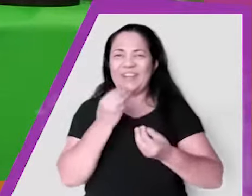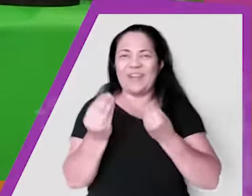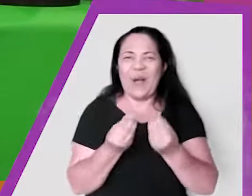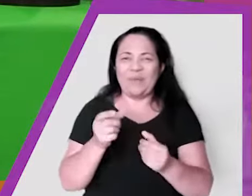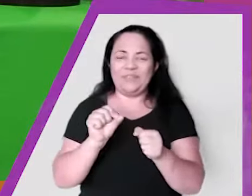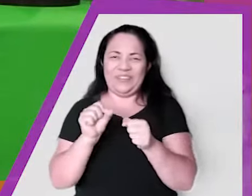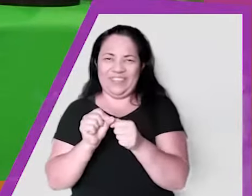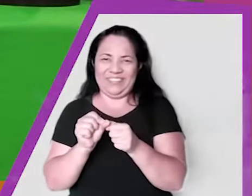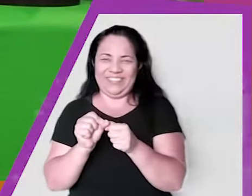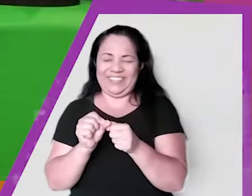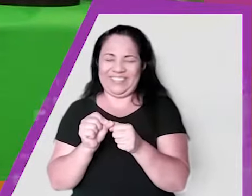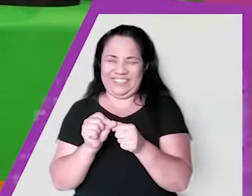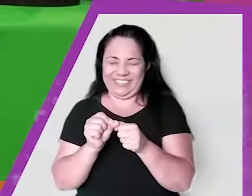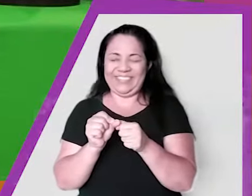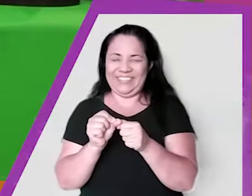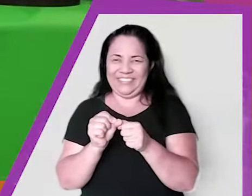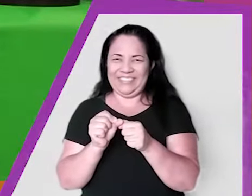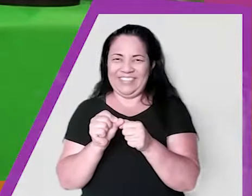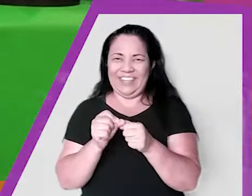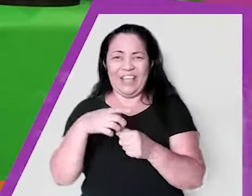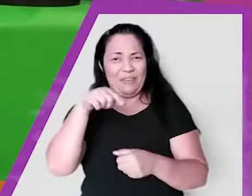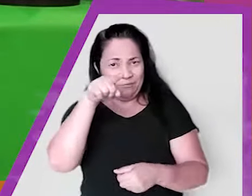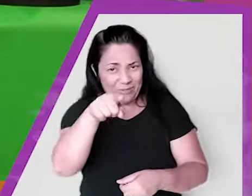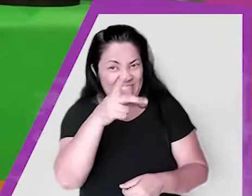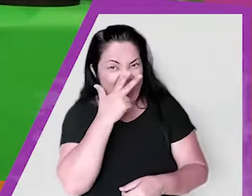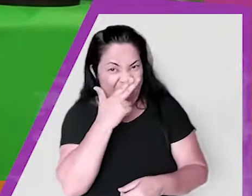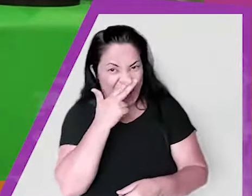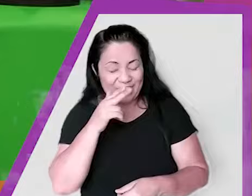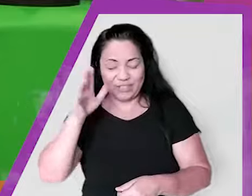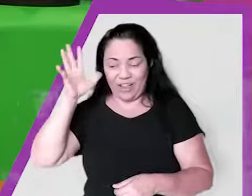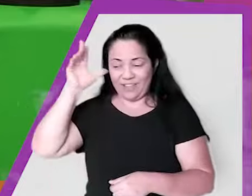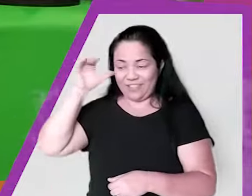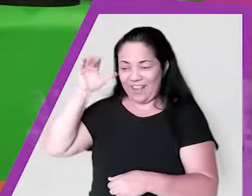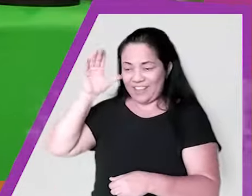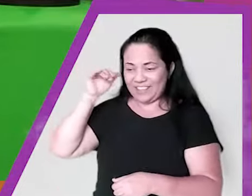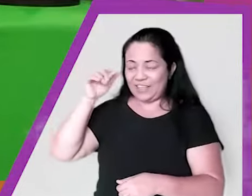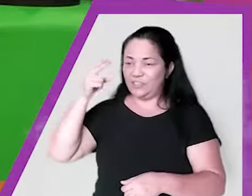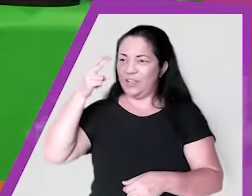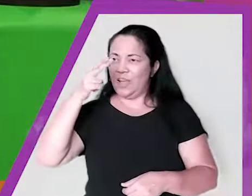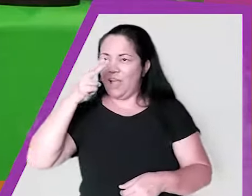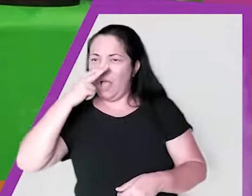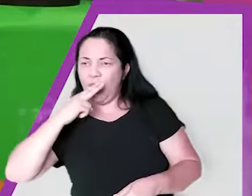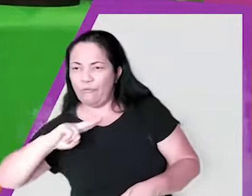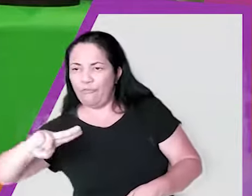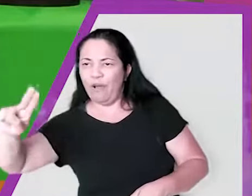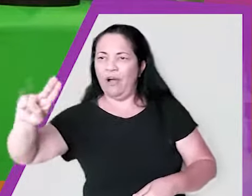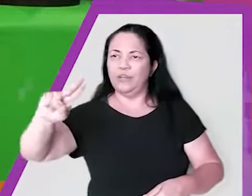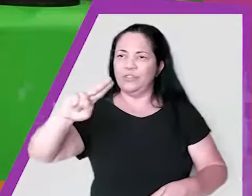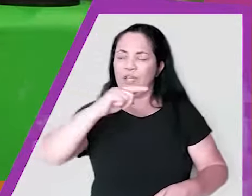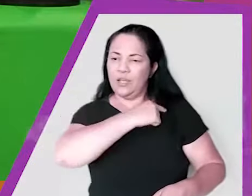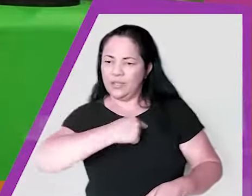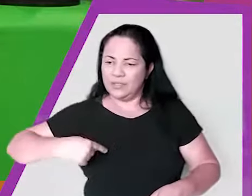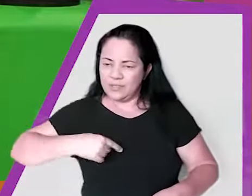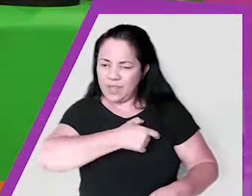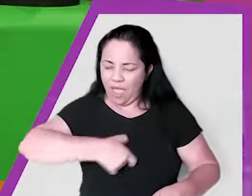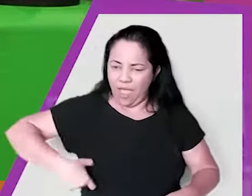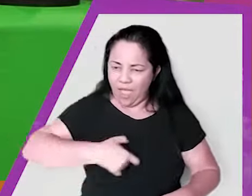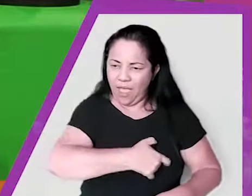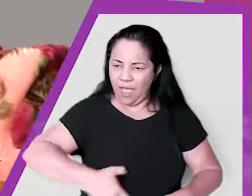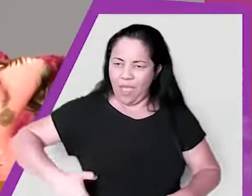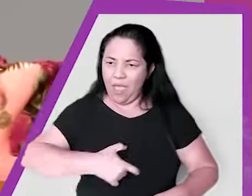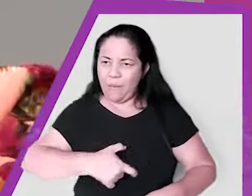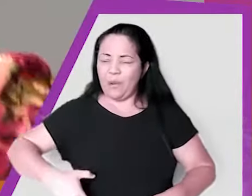porque a natureza, ela é feita pelas narrativas que existem sobre ela, né? E quantos de nós achamos interessante